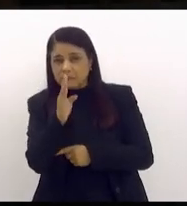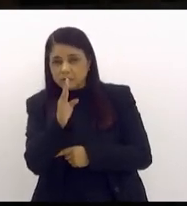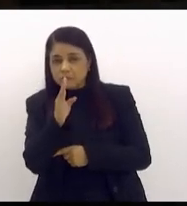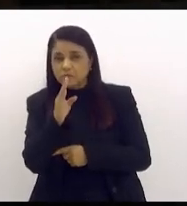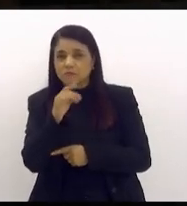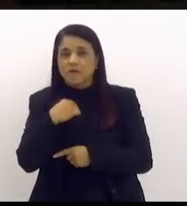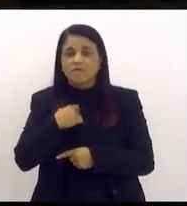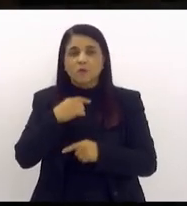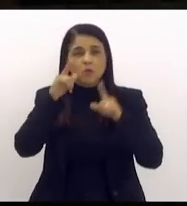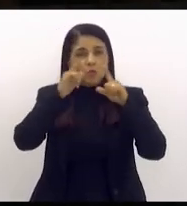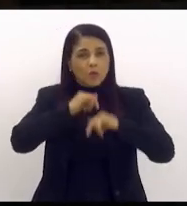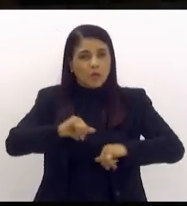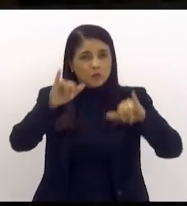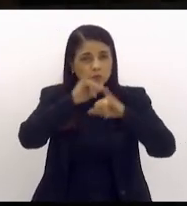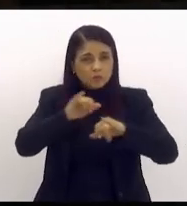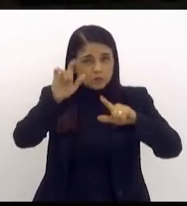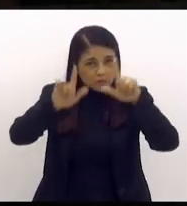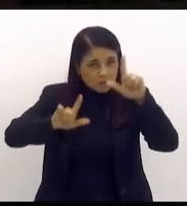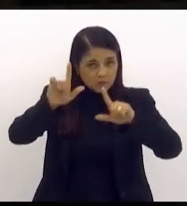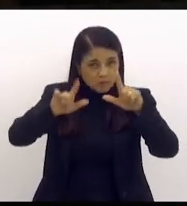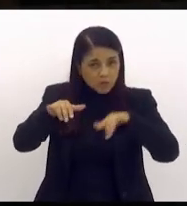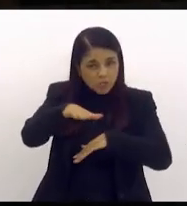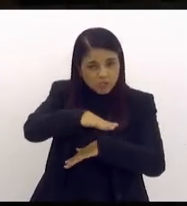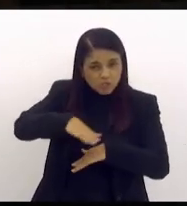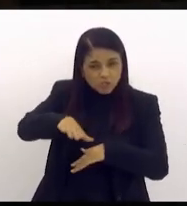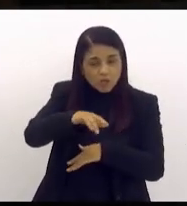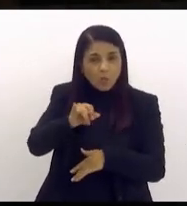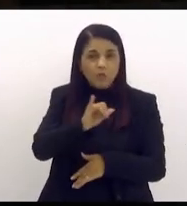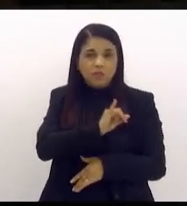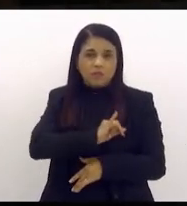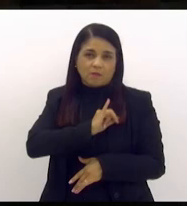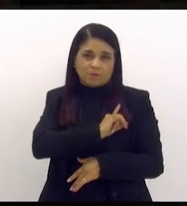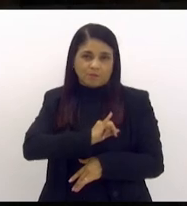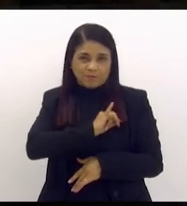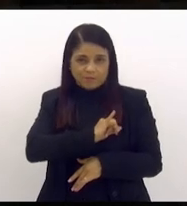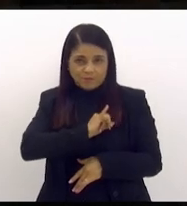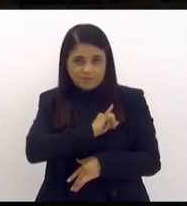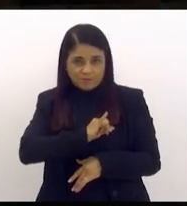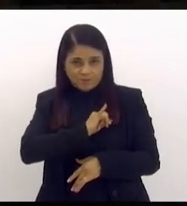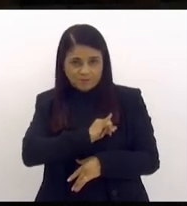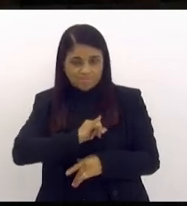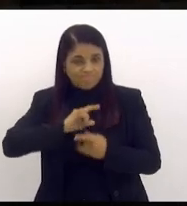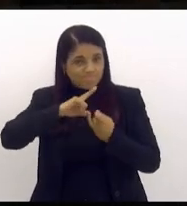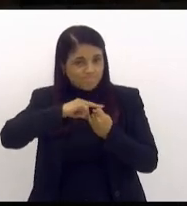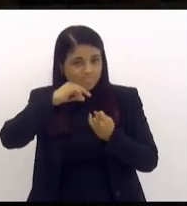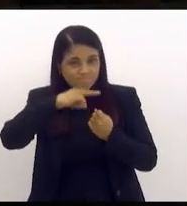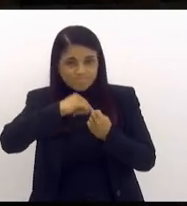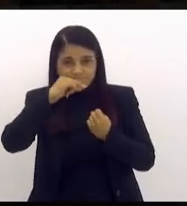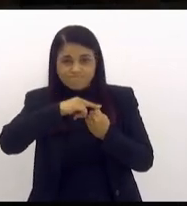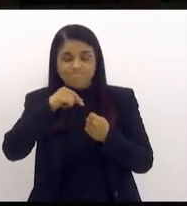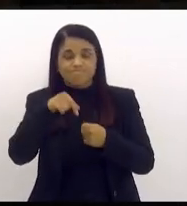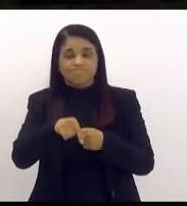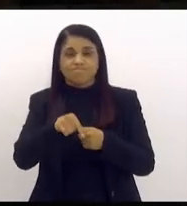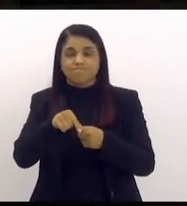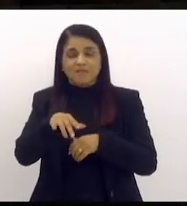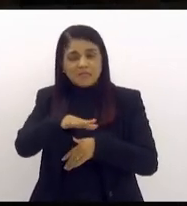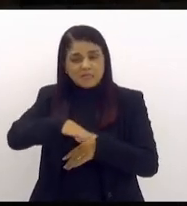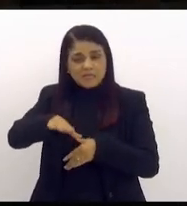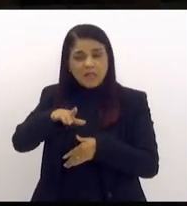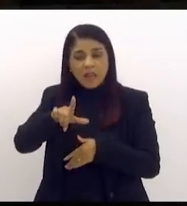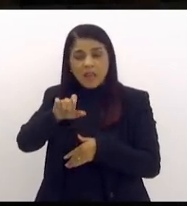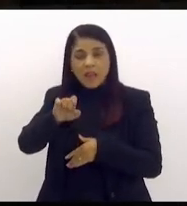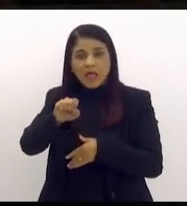veio aquele anúncio eh da região de Itaboraí o empreendimento fundamental pro desenvolvimento de toda a região Leste